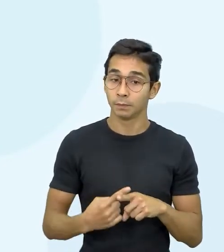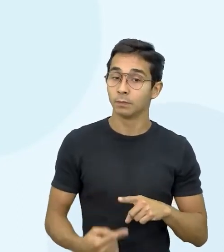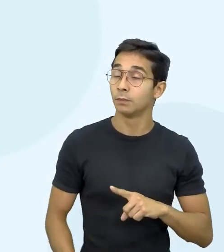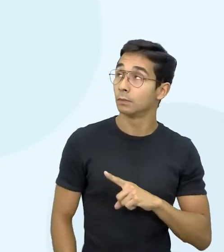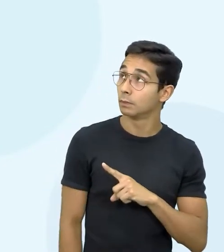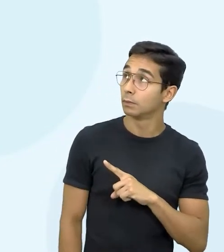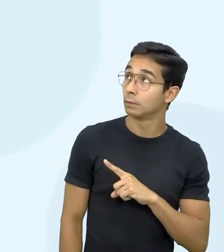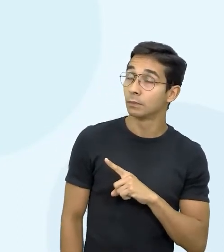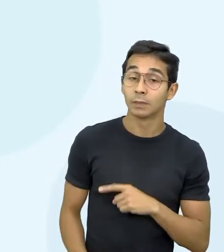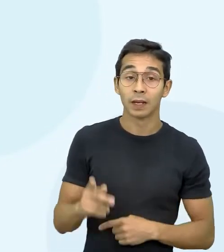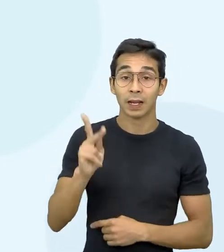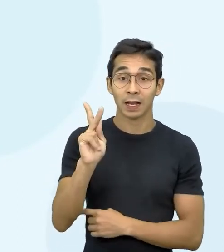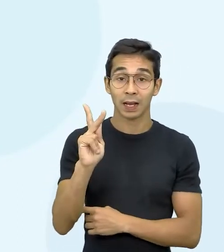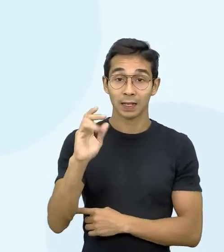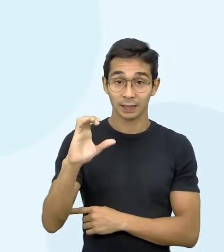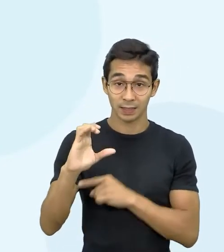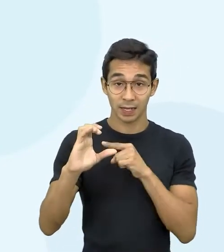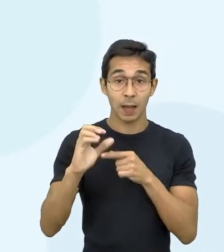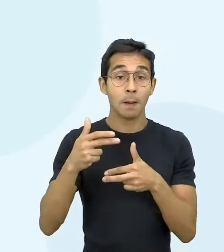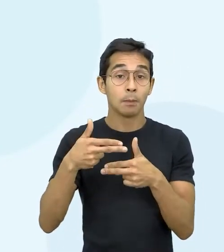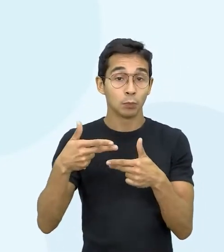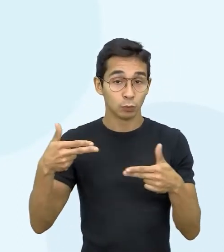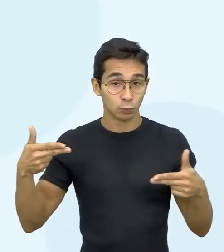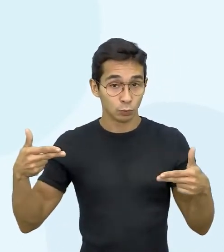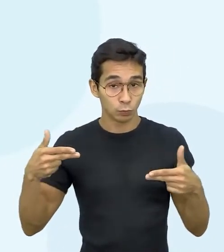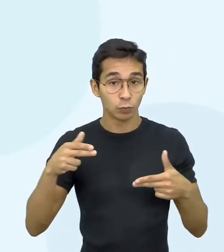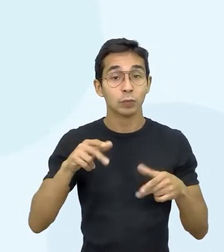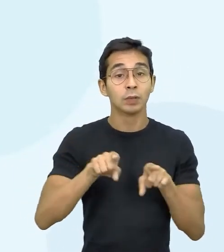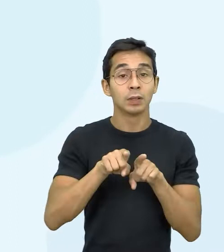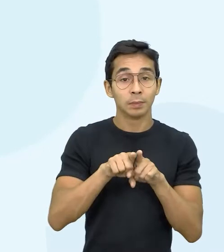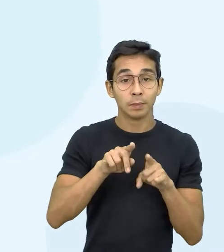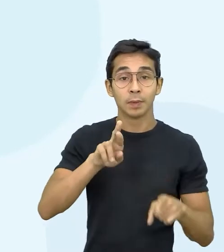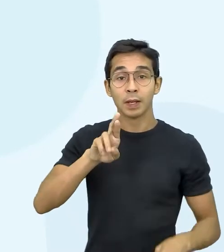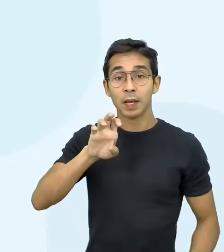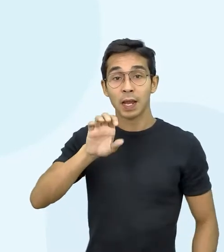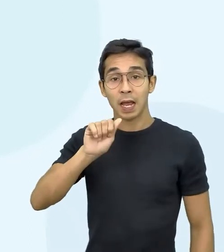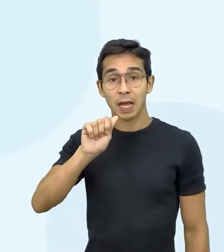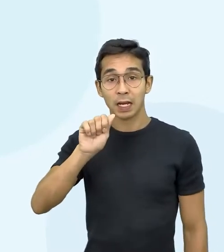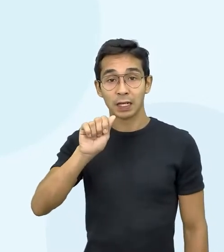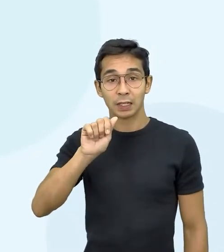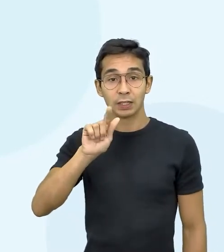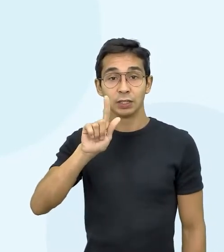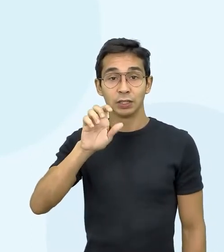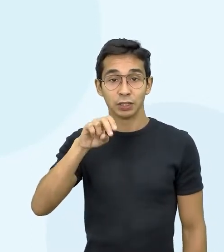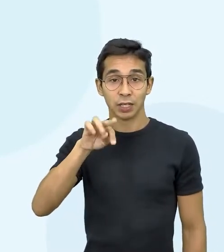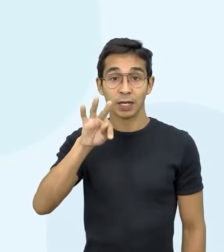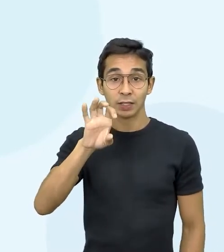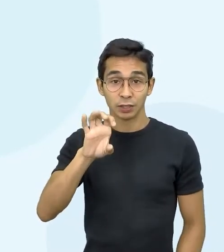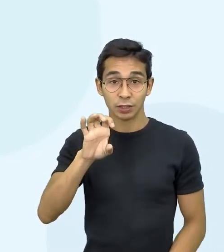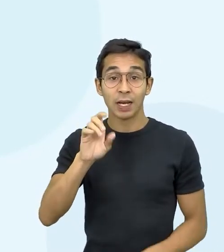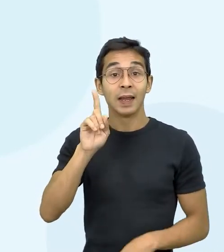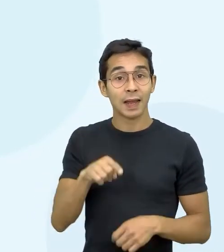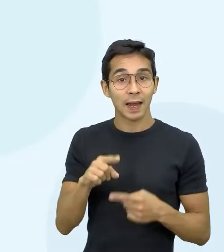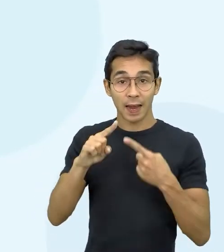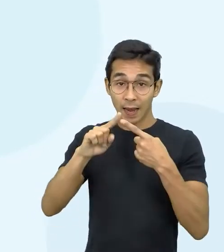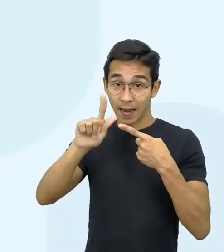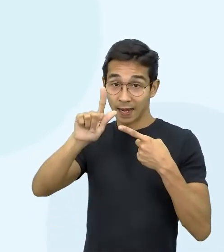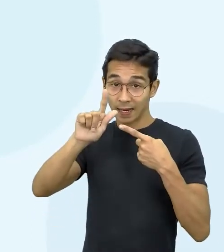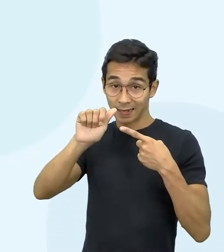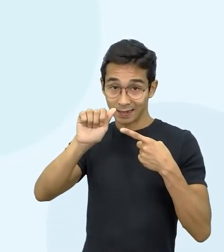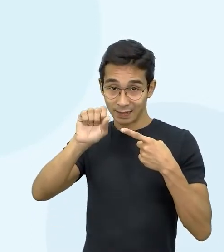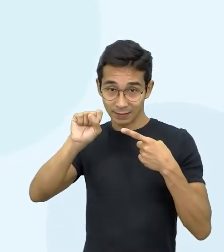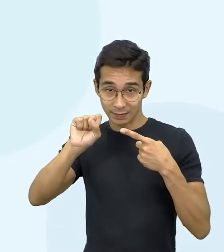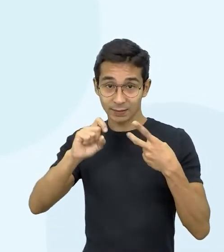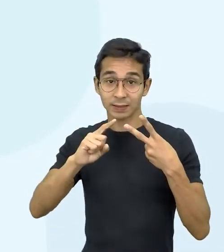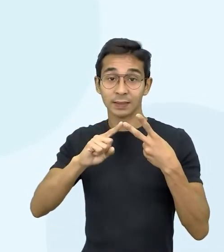só escrevemos produtos e reagentes que estejam no estado gasoso e líquido, certo? Então, na